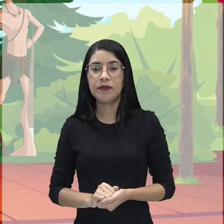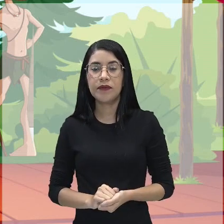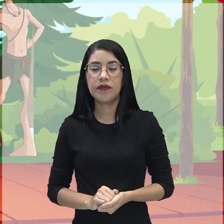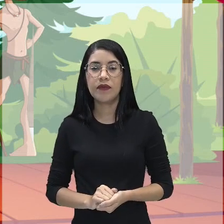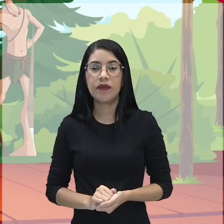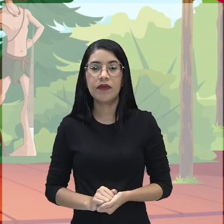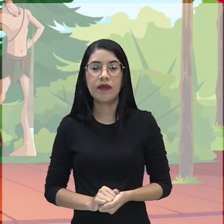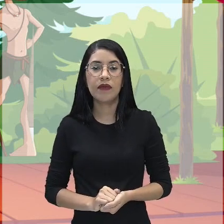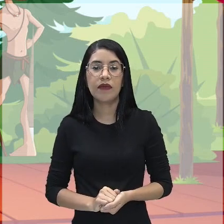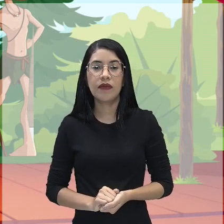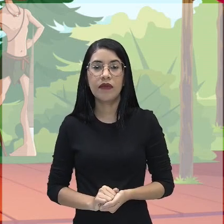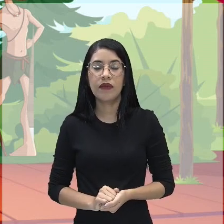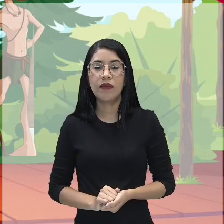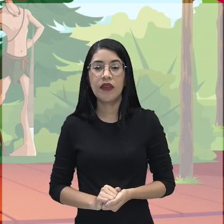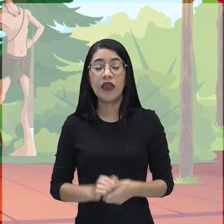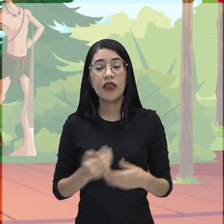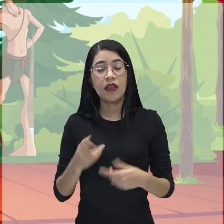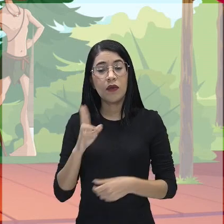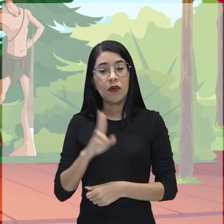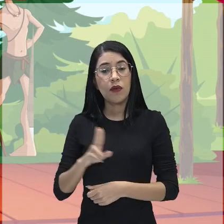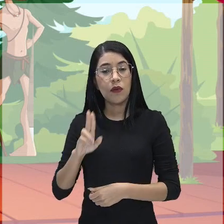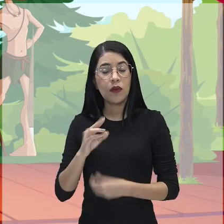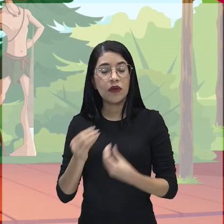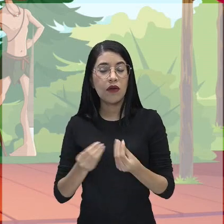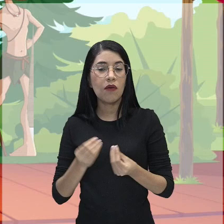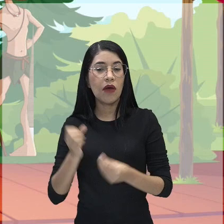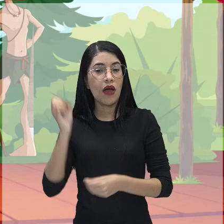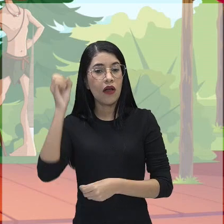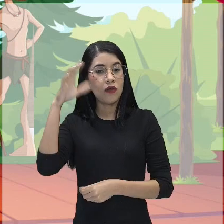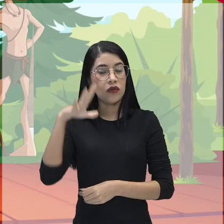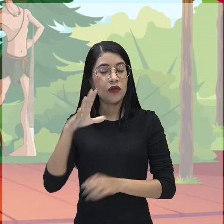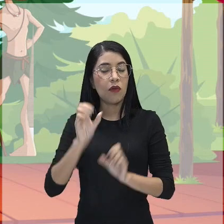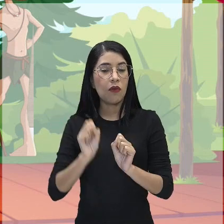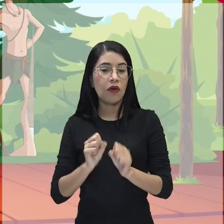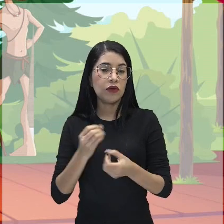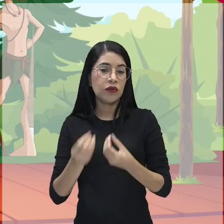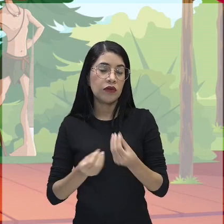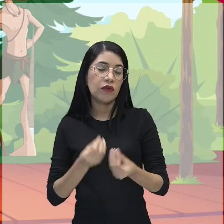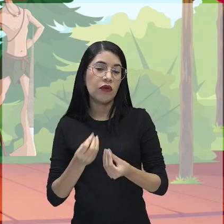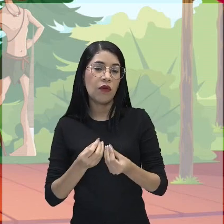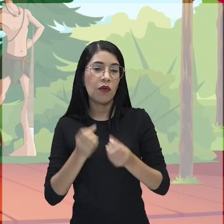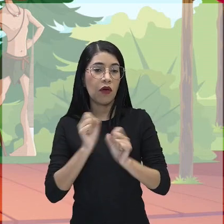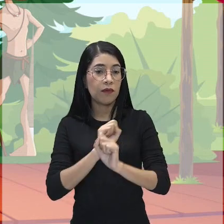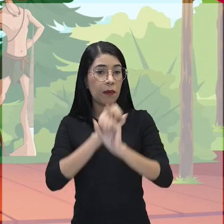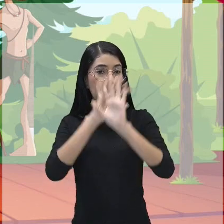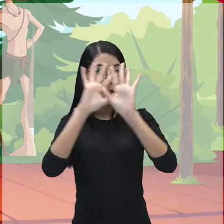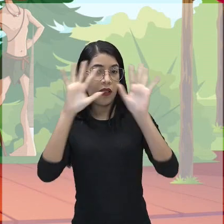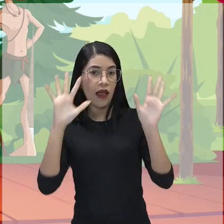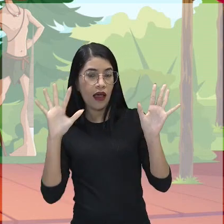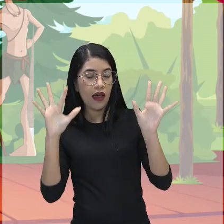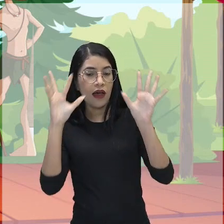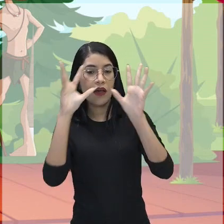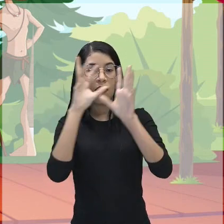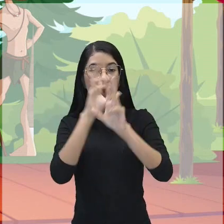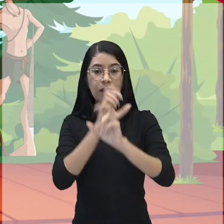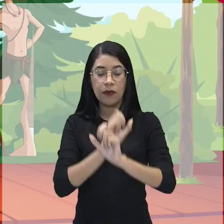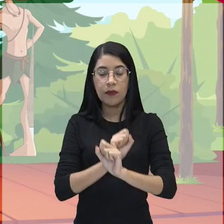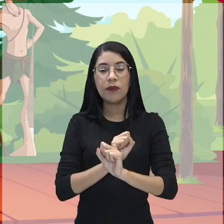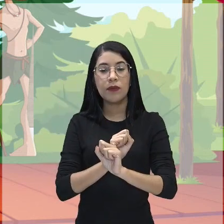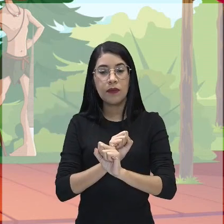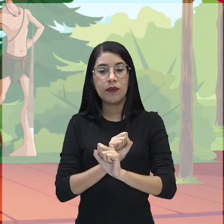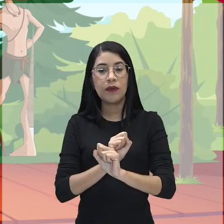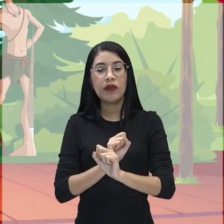Então, ele usa a luz, como nós falamos. A luz pode fazer clarear, escurecer. Então,